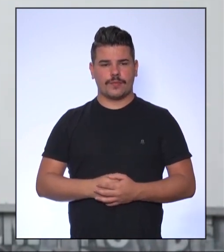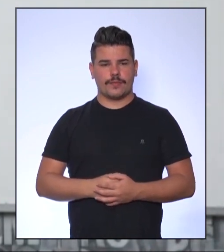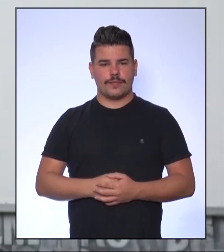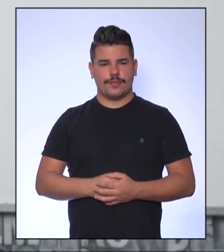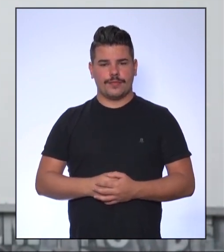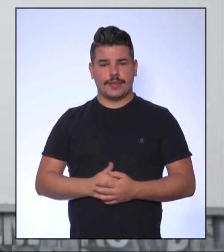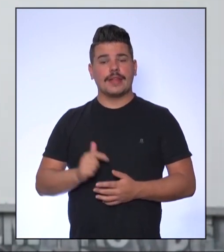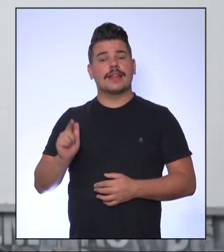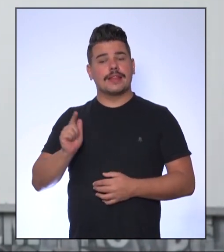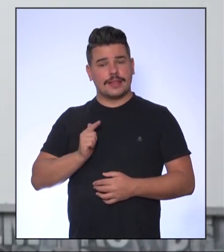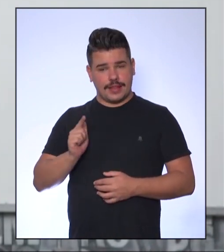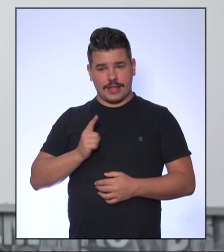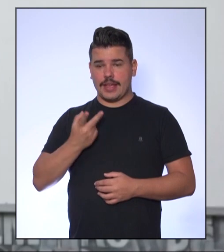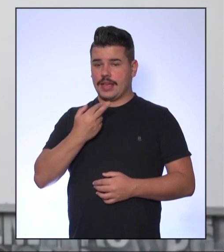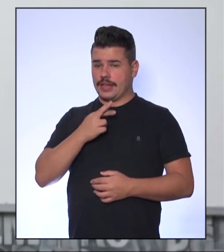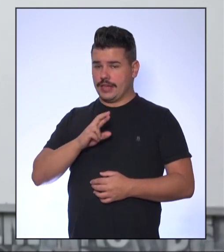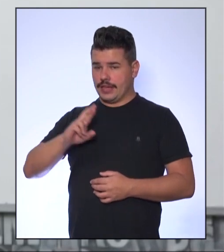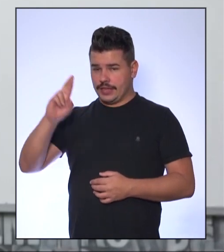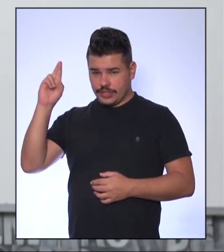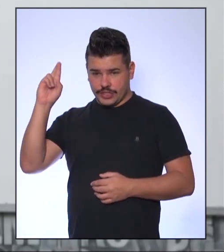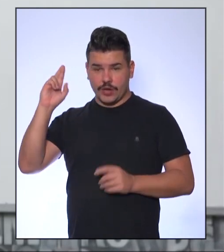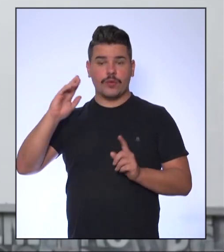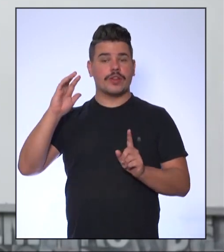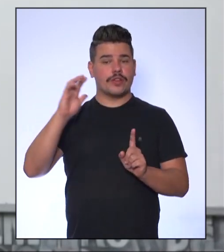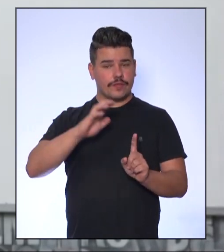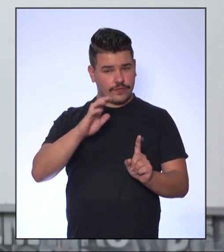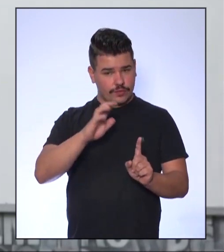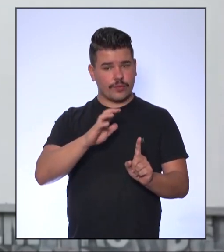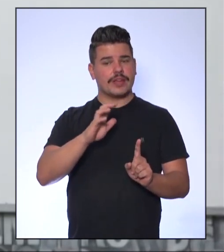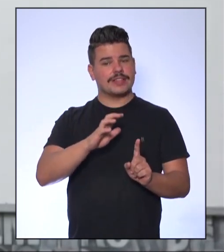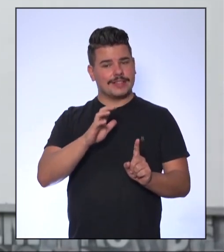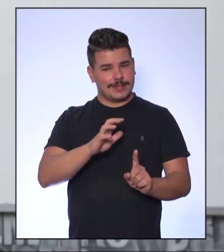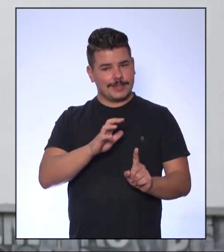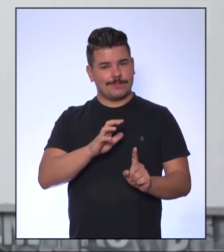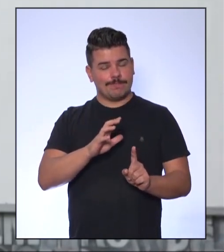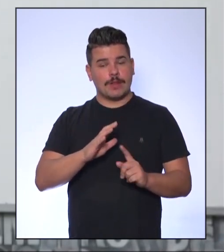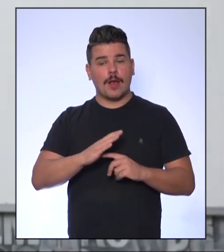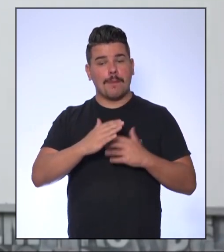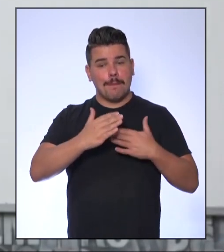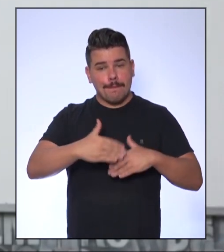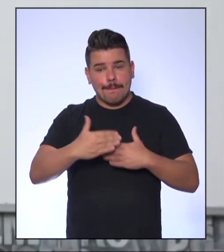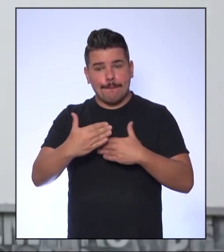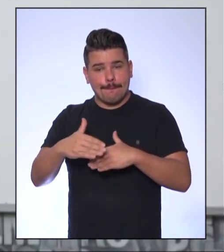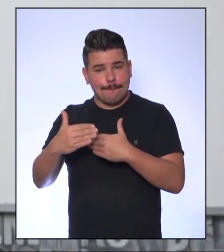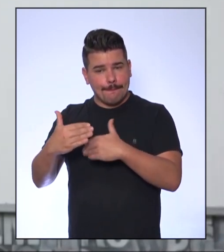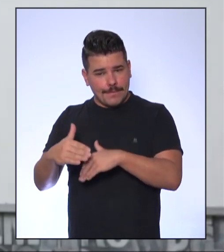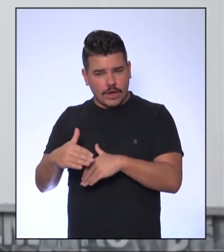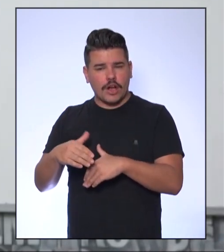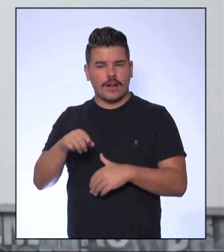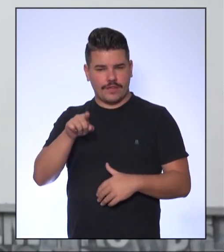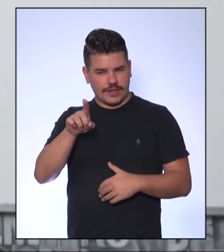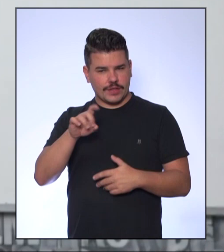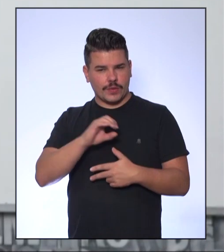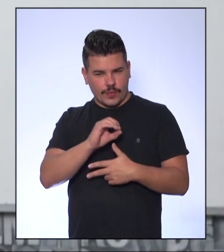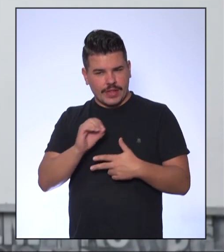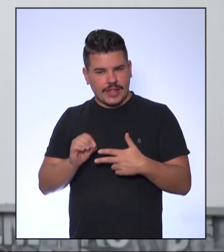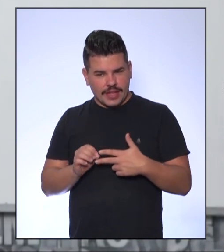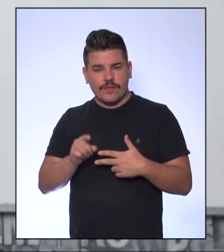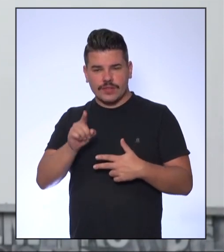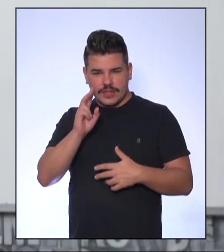religiosa, tá? Detalhe importante que tem caído em provas do Enem, que você verá na aula de